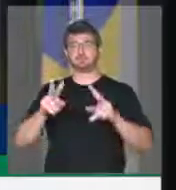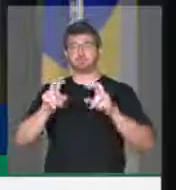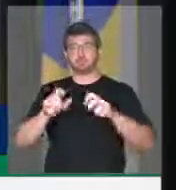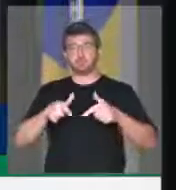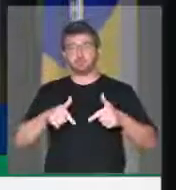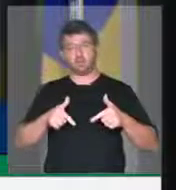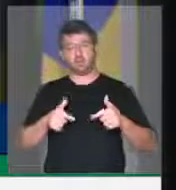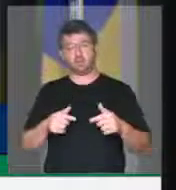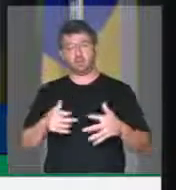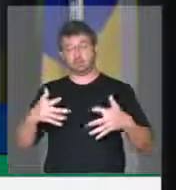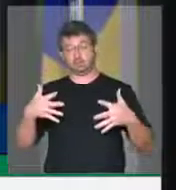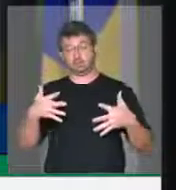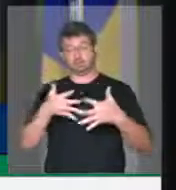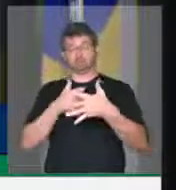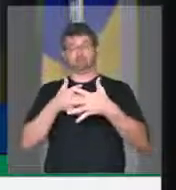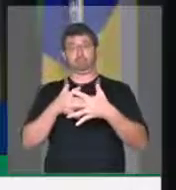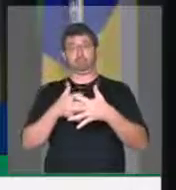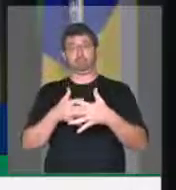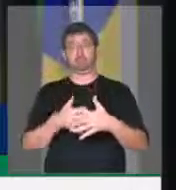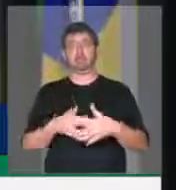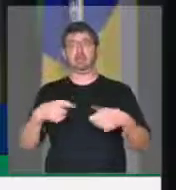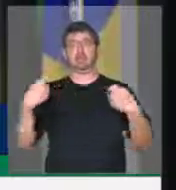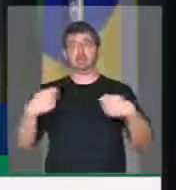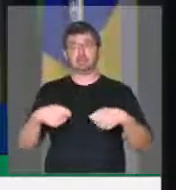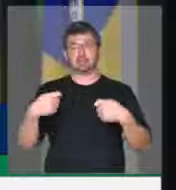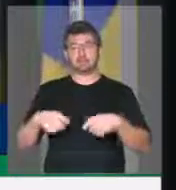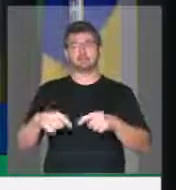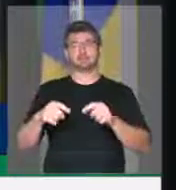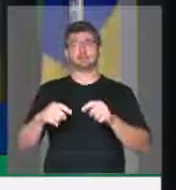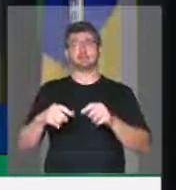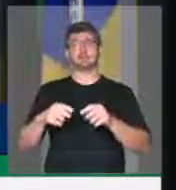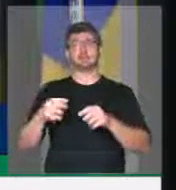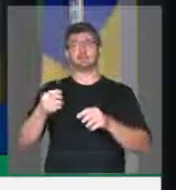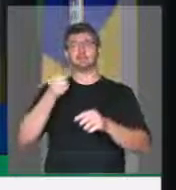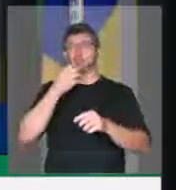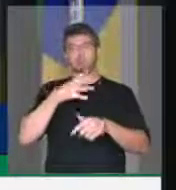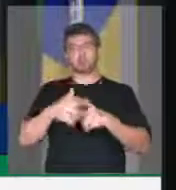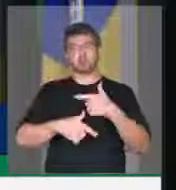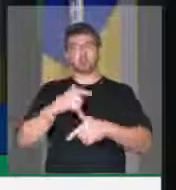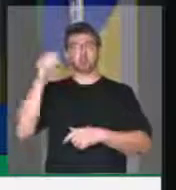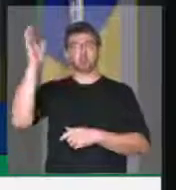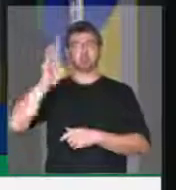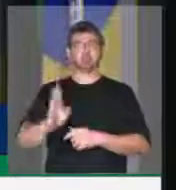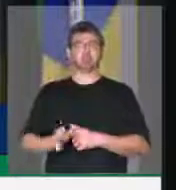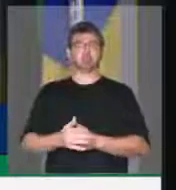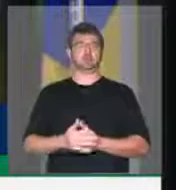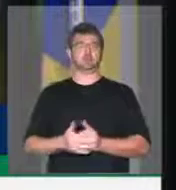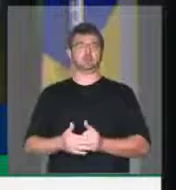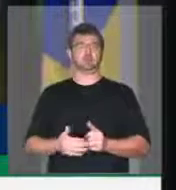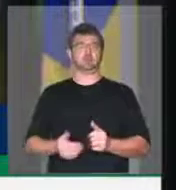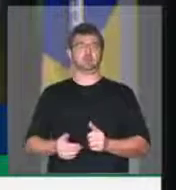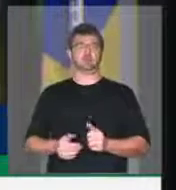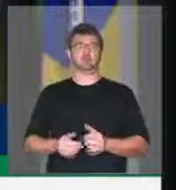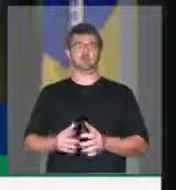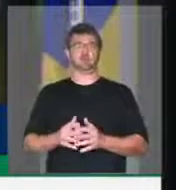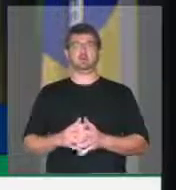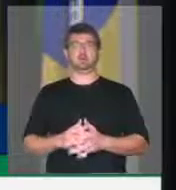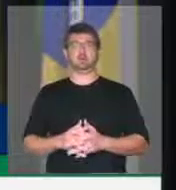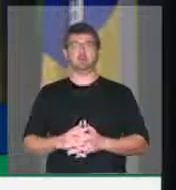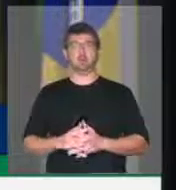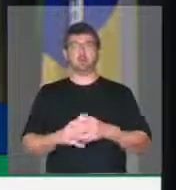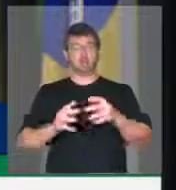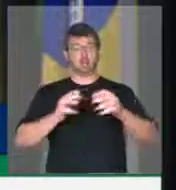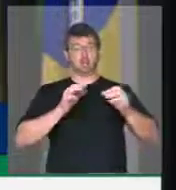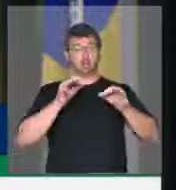encruzilhada, diz: bom caminho depende sobre o país. Define a coordenação legislativa